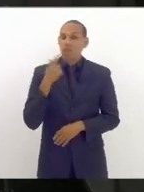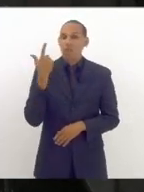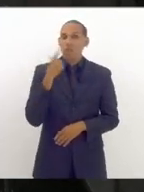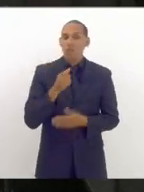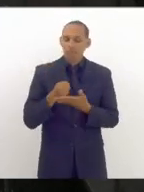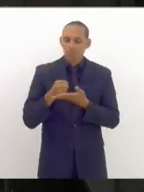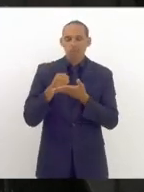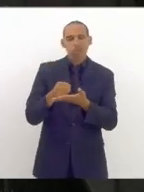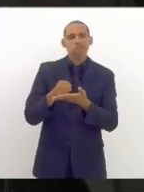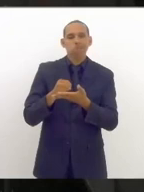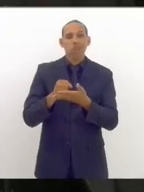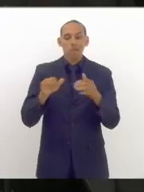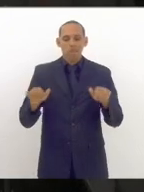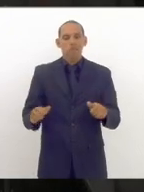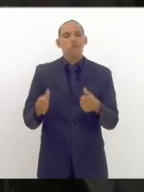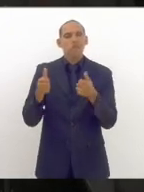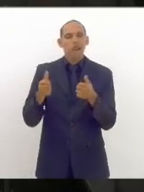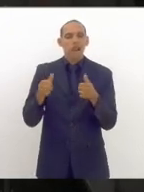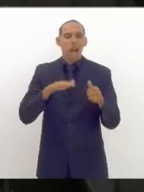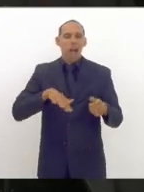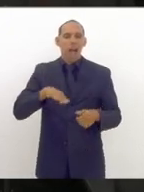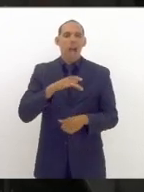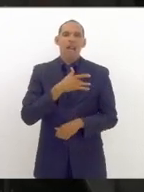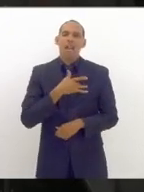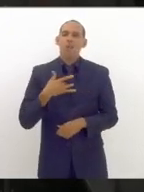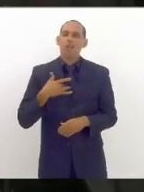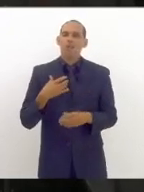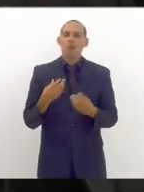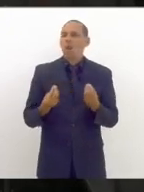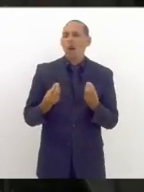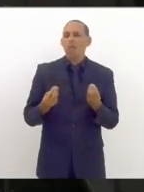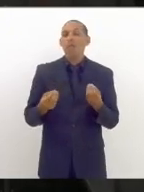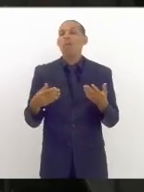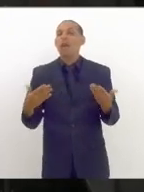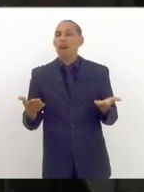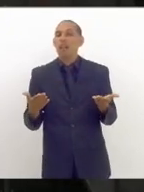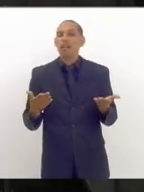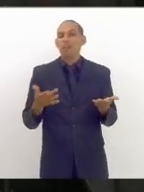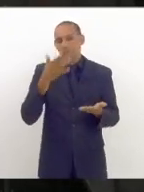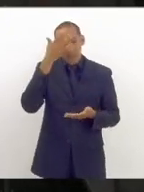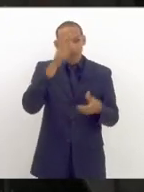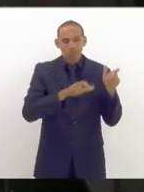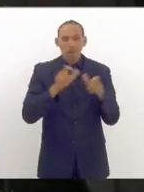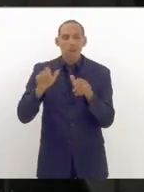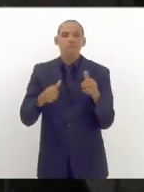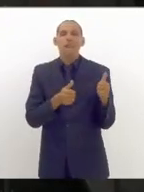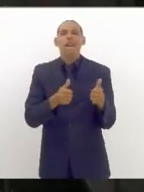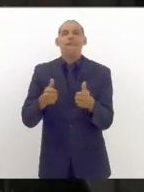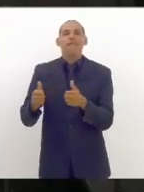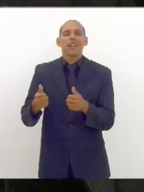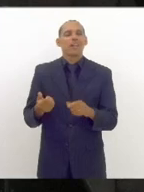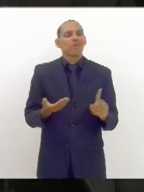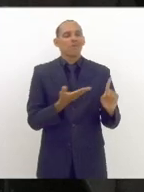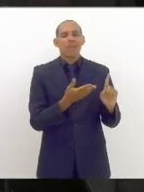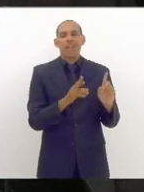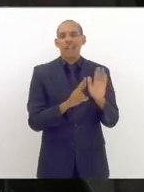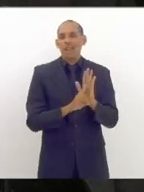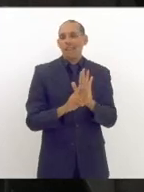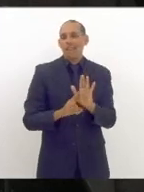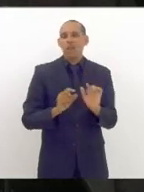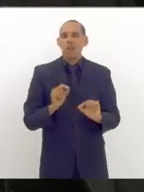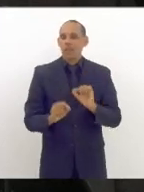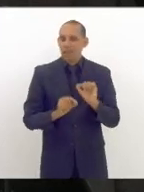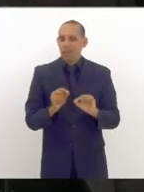e fazer melhorias medindo na área da saúde quando a gente tem pessoas do bem. E o QIEP é a representação do